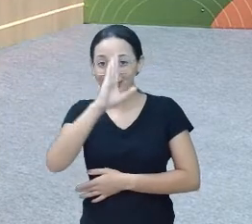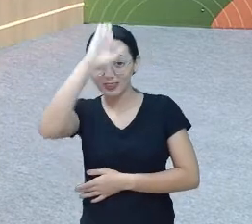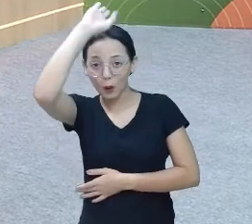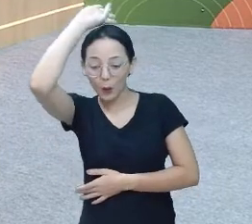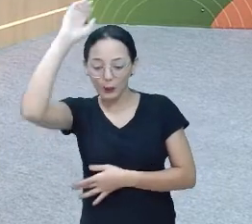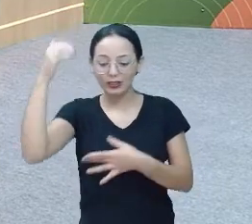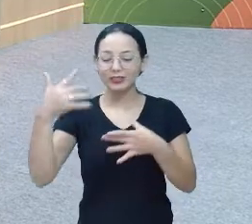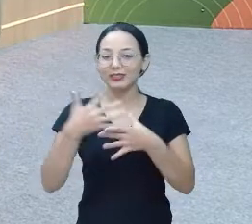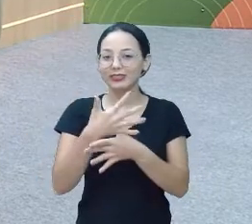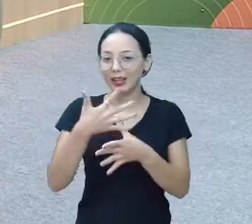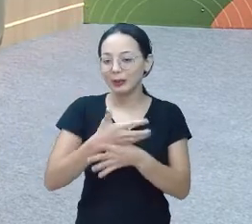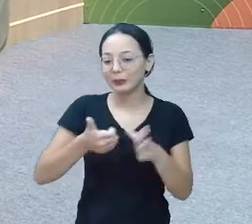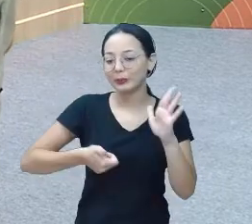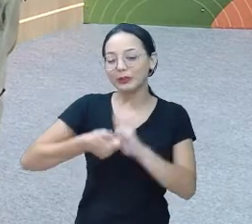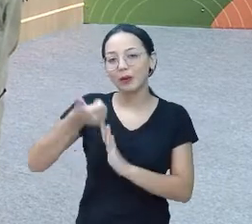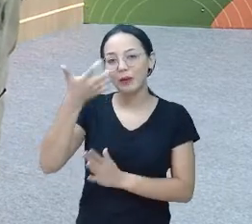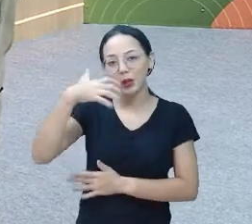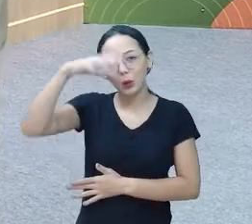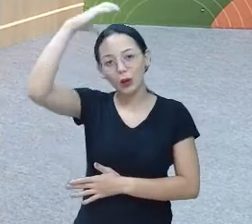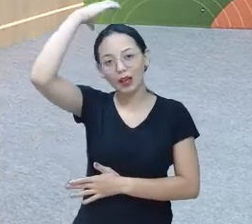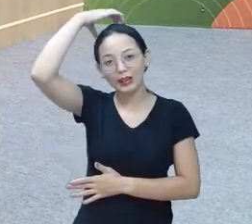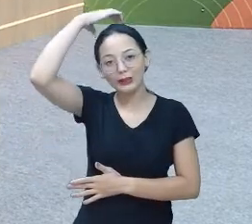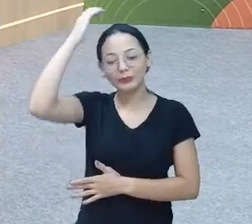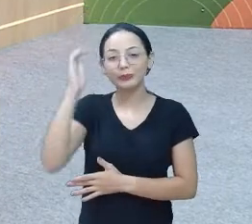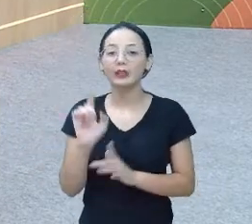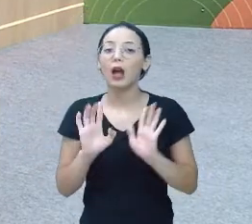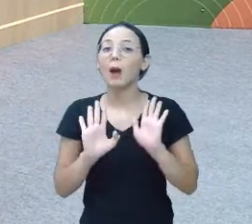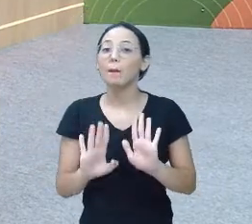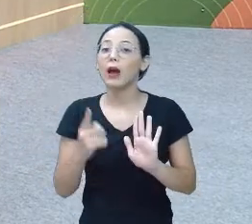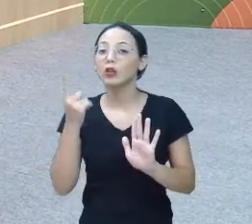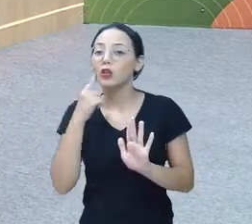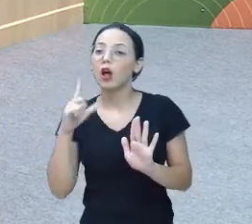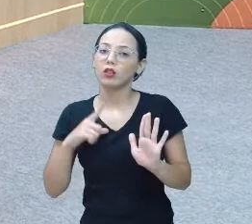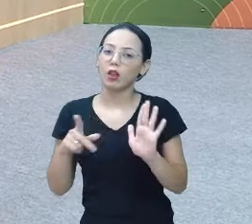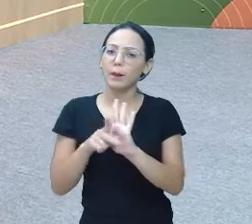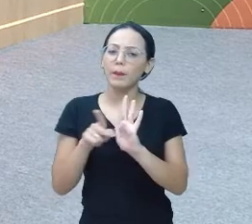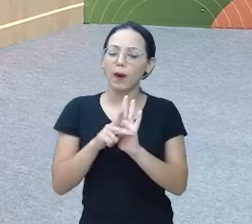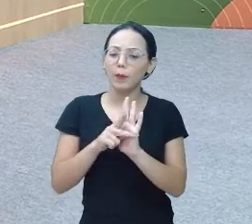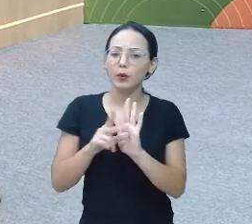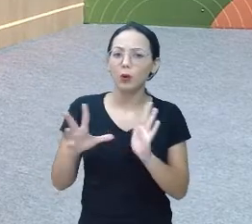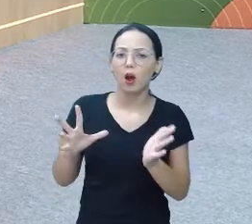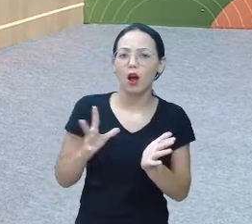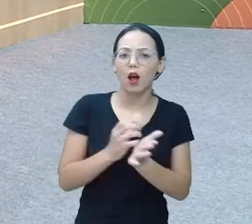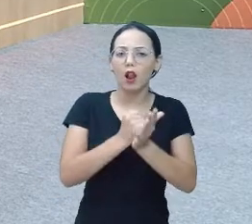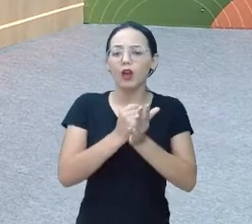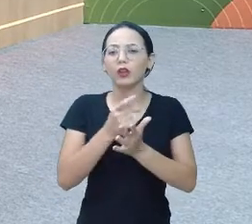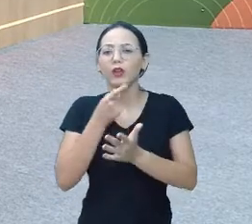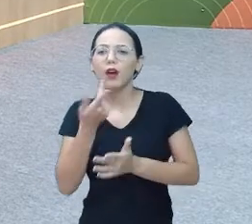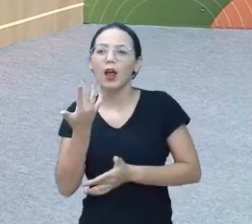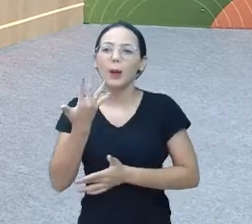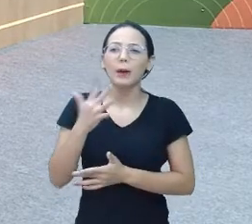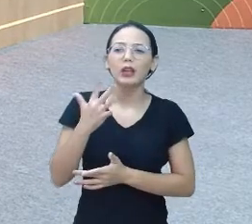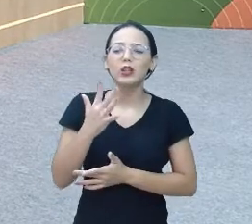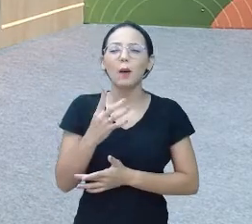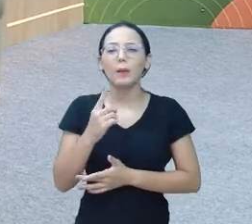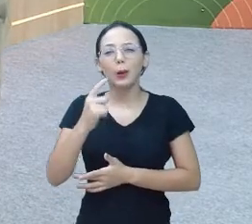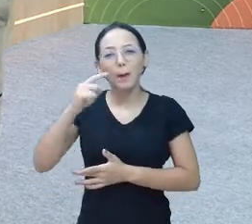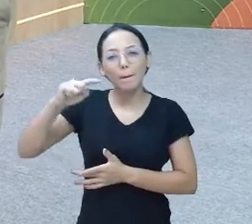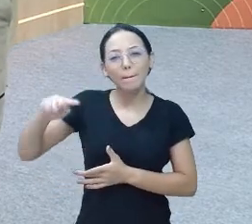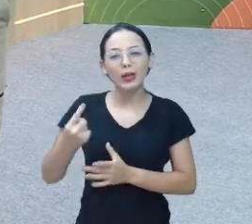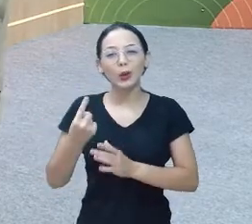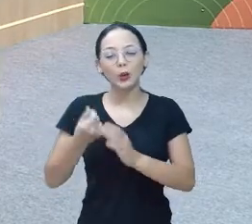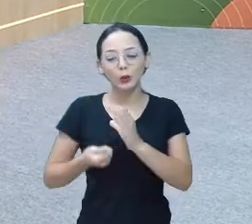Roma, ok? Então, mas existe o relato arqueológico que diz que por volta de 1000 anos antes de